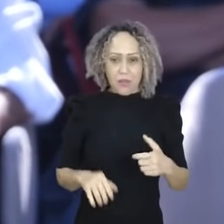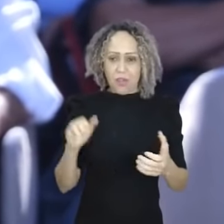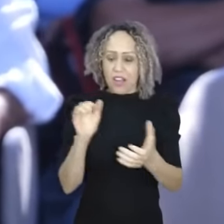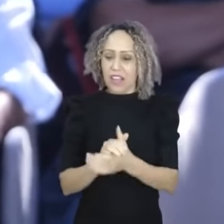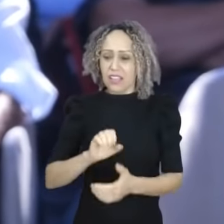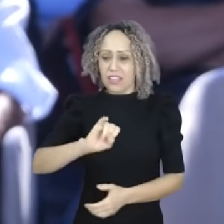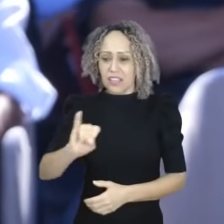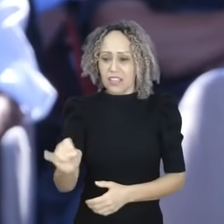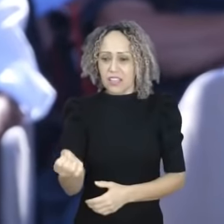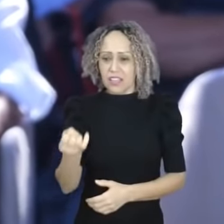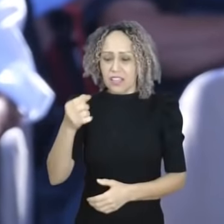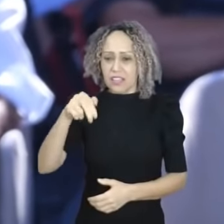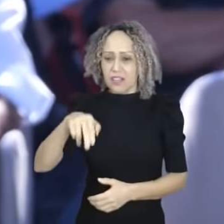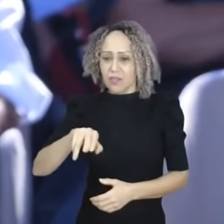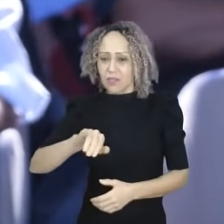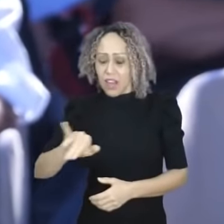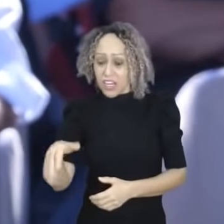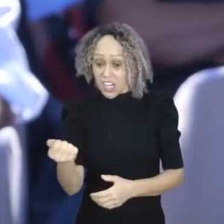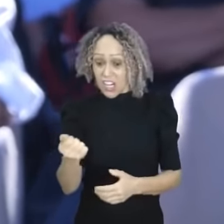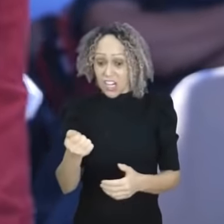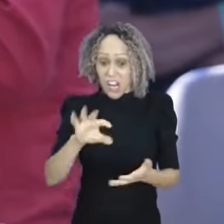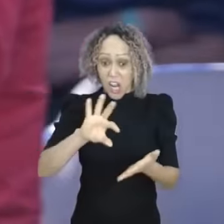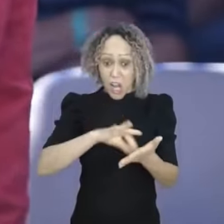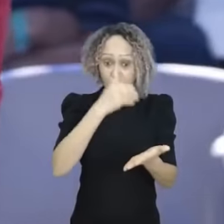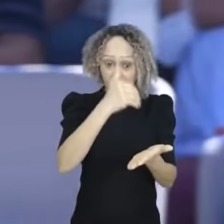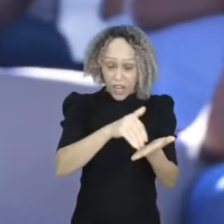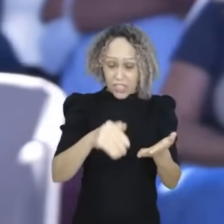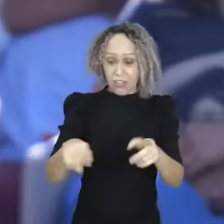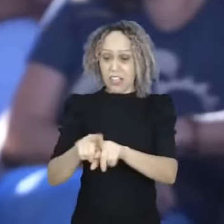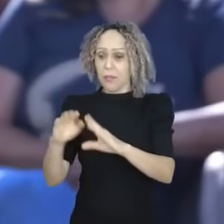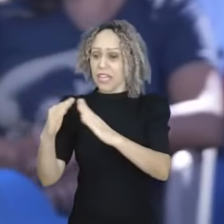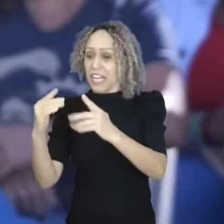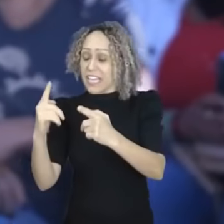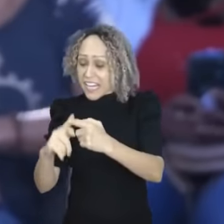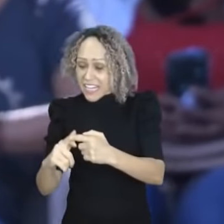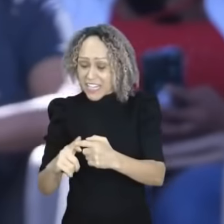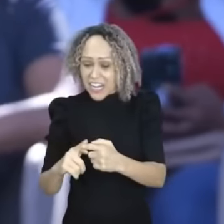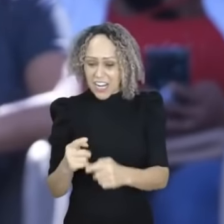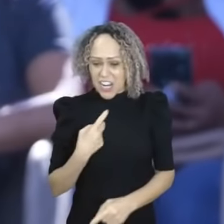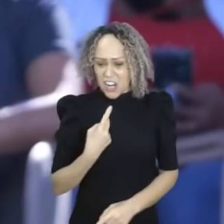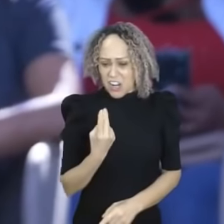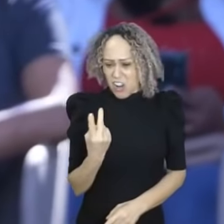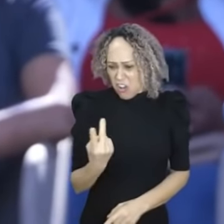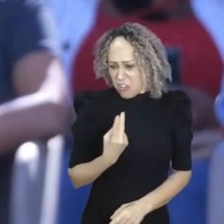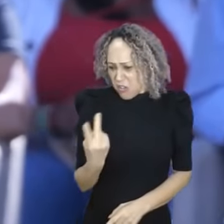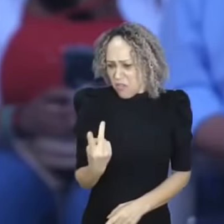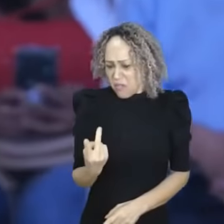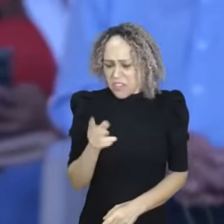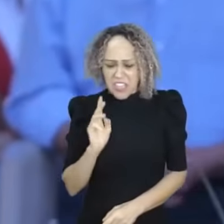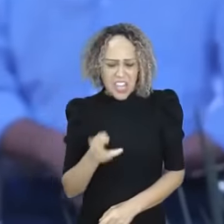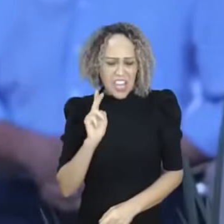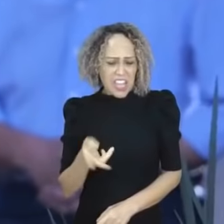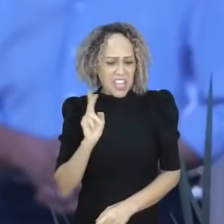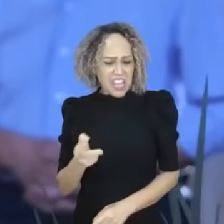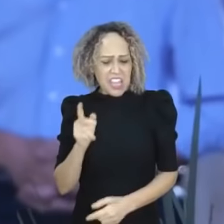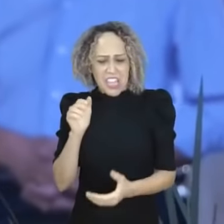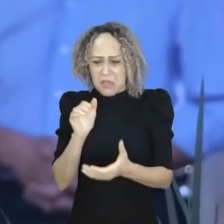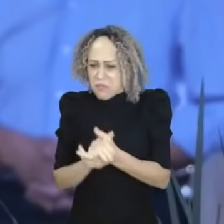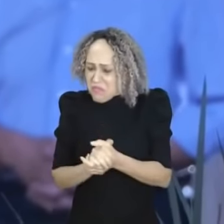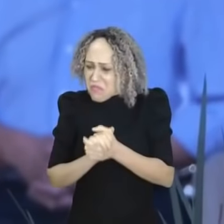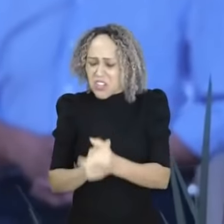na tristeza, na saúde e na doença, nós vamos estar bem. Então, lá em casa, eu faço a tarefa